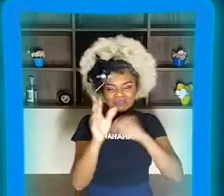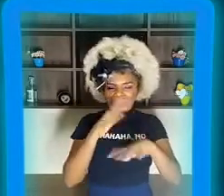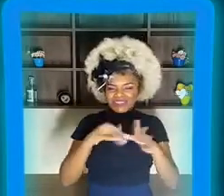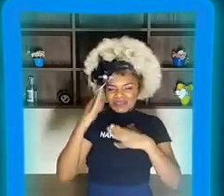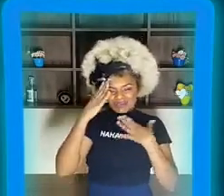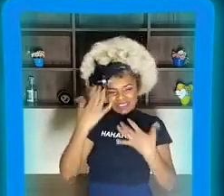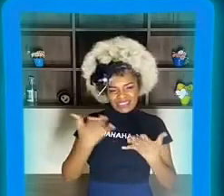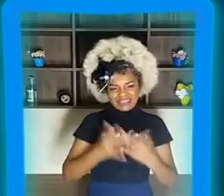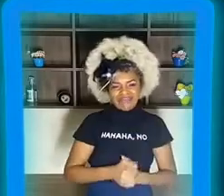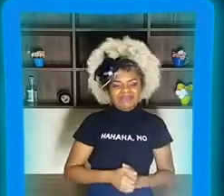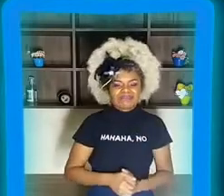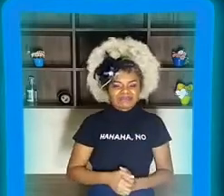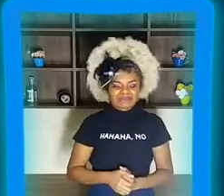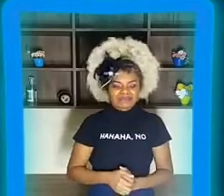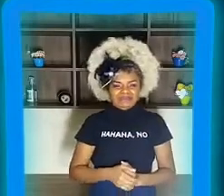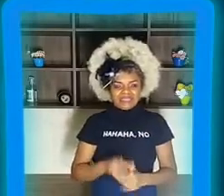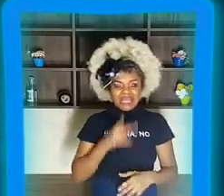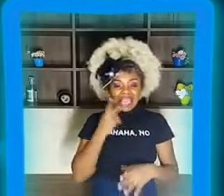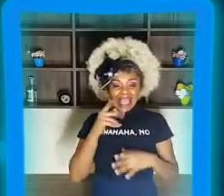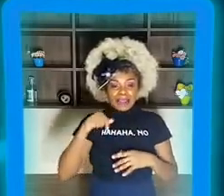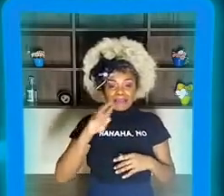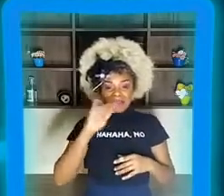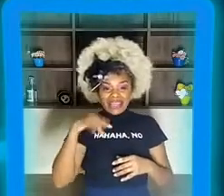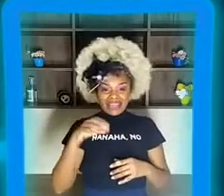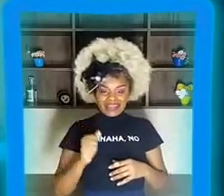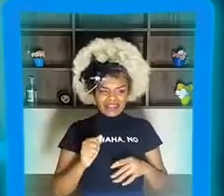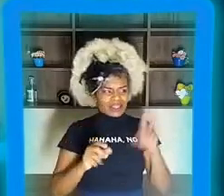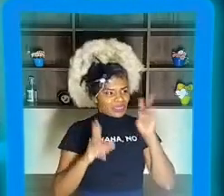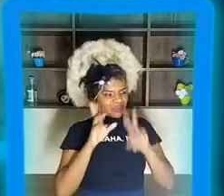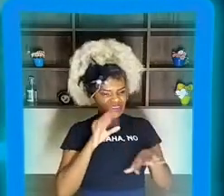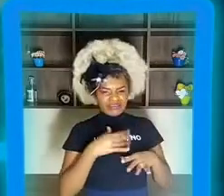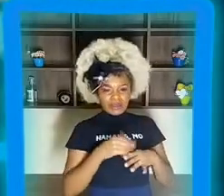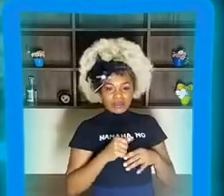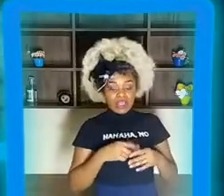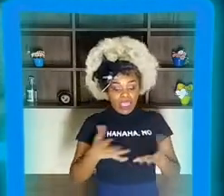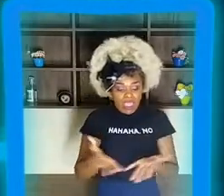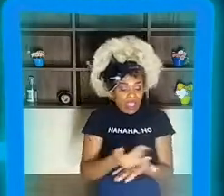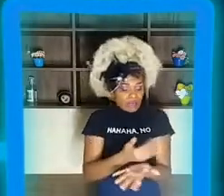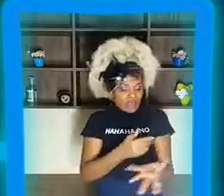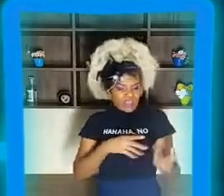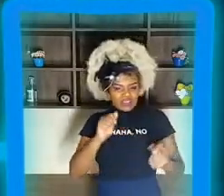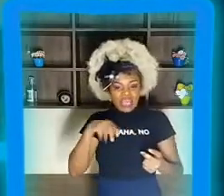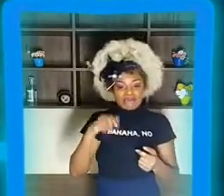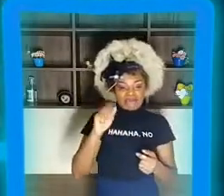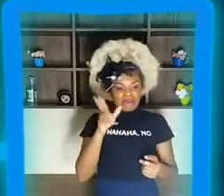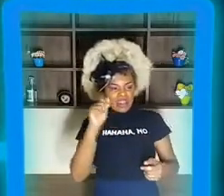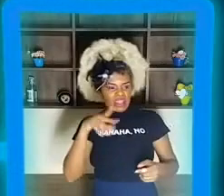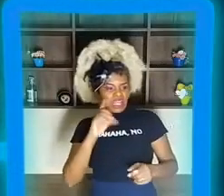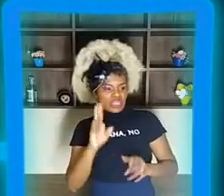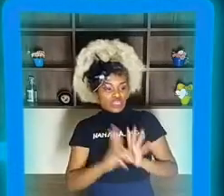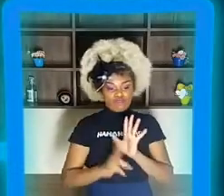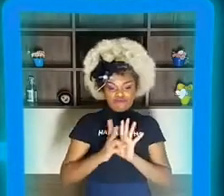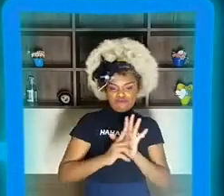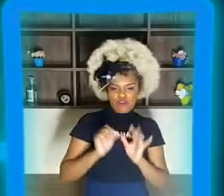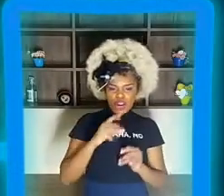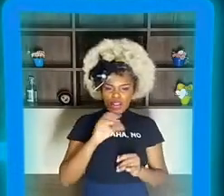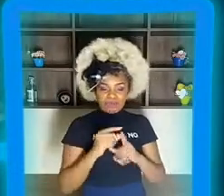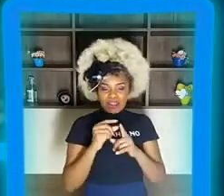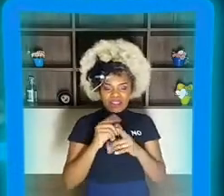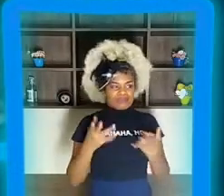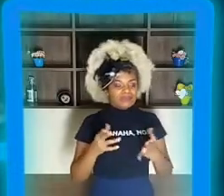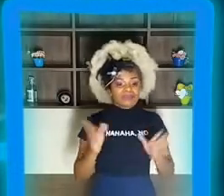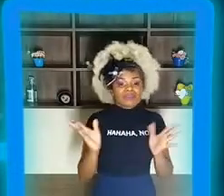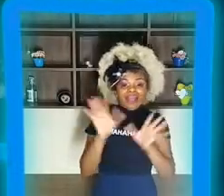Obrigado. Vou falar com a Marina. Marina, tu vê, ele falou amealhando. A pessoa usando vocabulários aqui. Amealhando? O que é